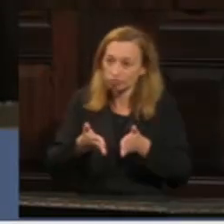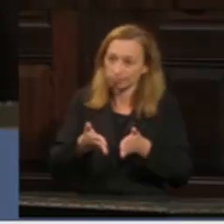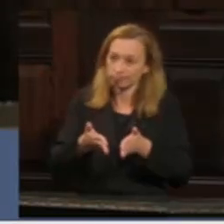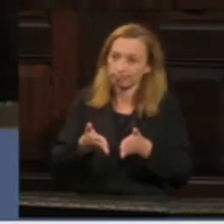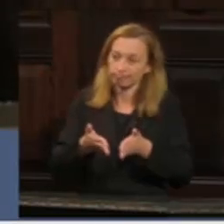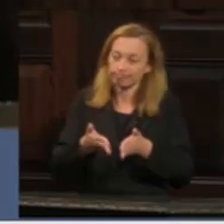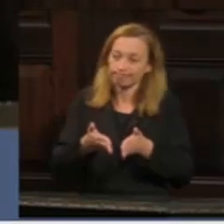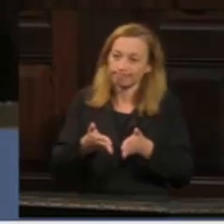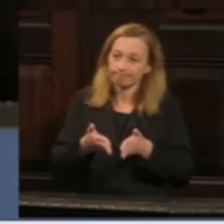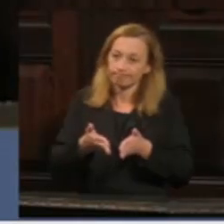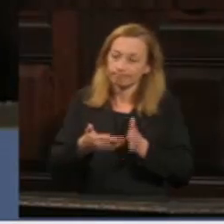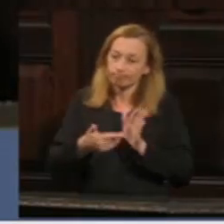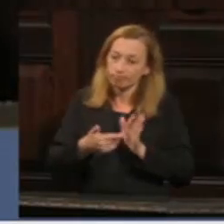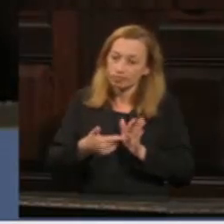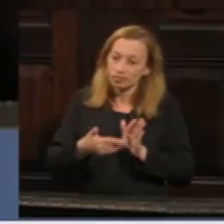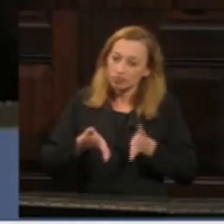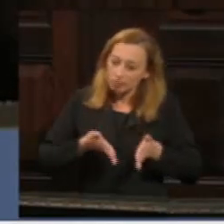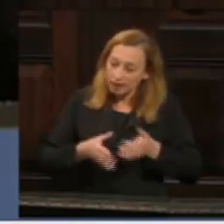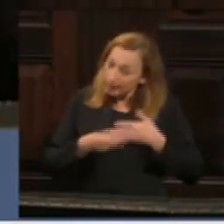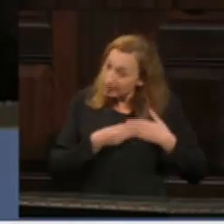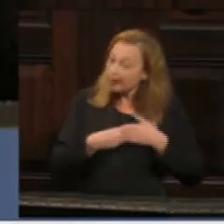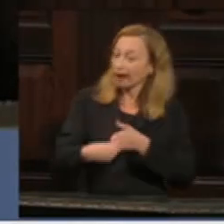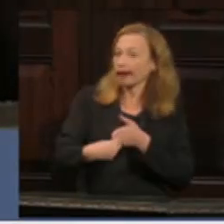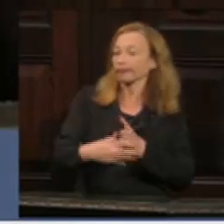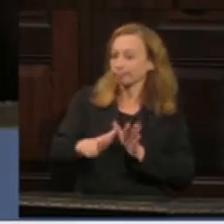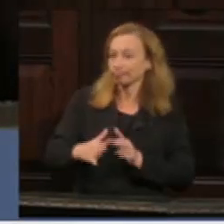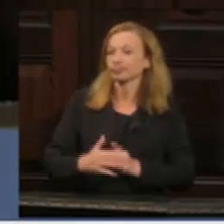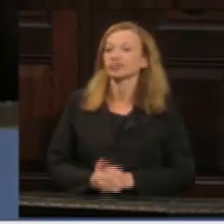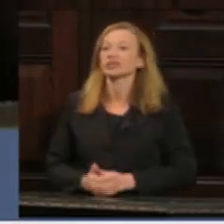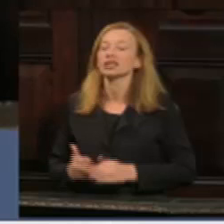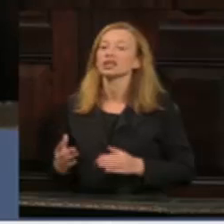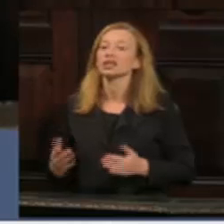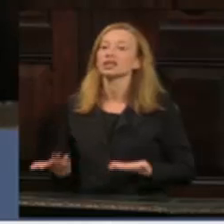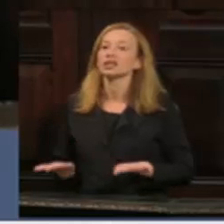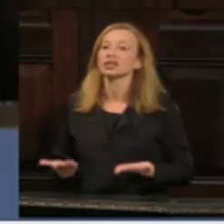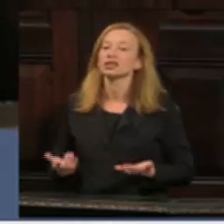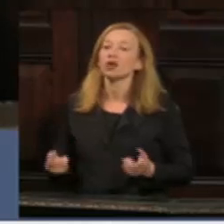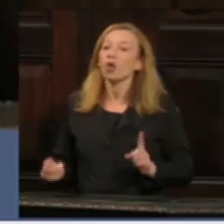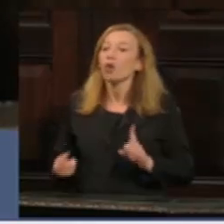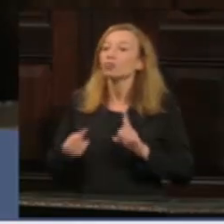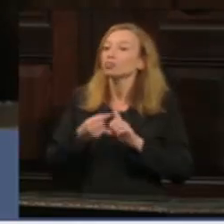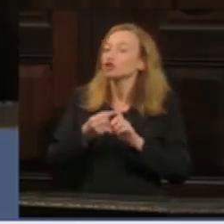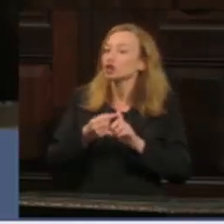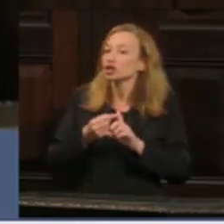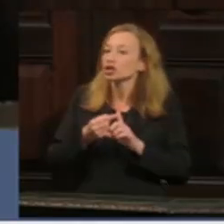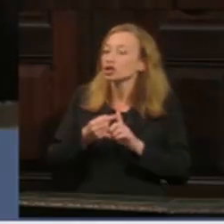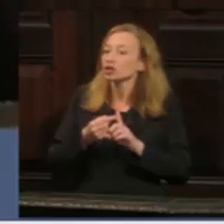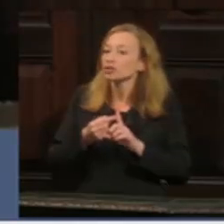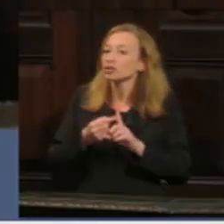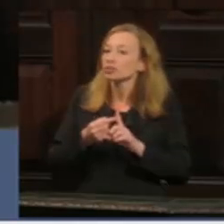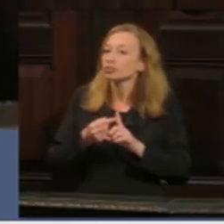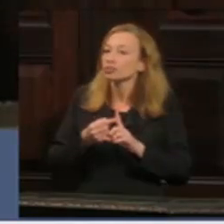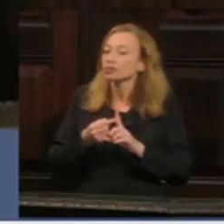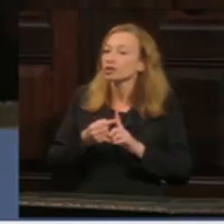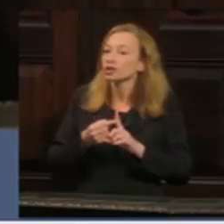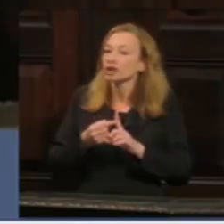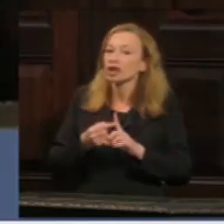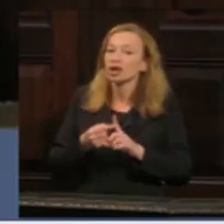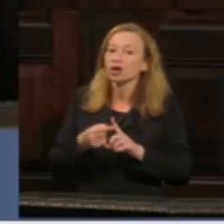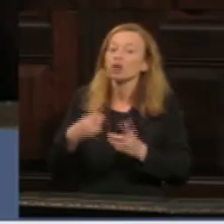previamente definido. E as metas, que eu chamo compromissos do meu